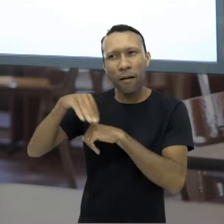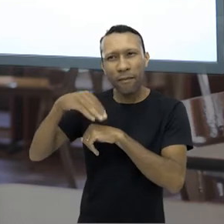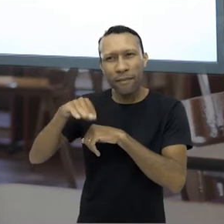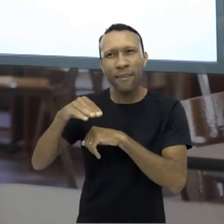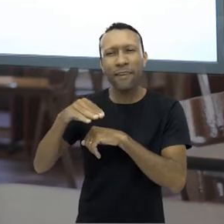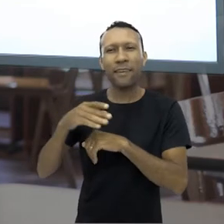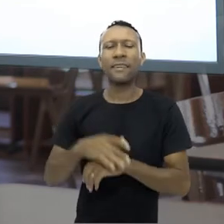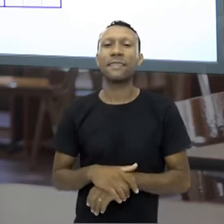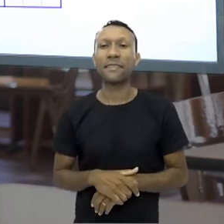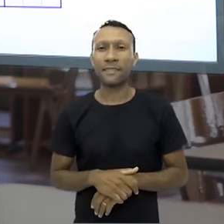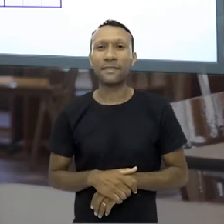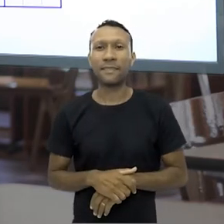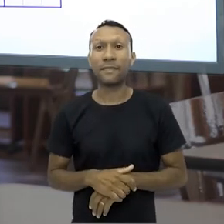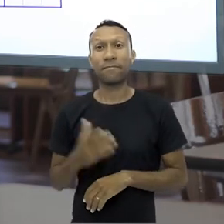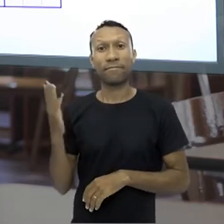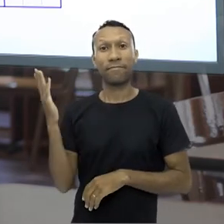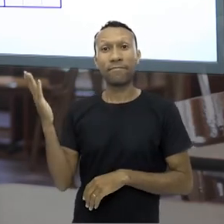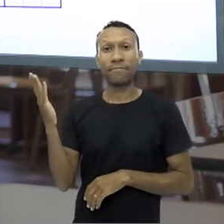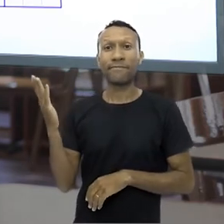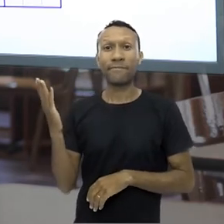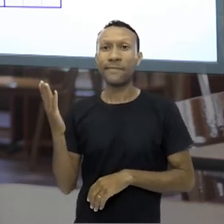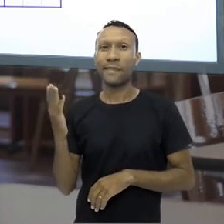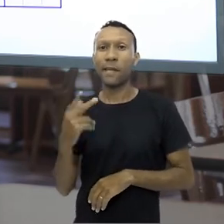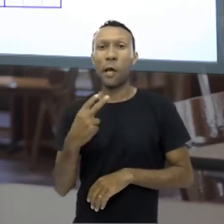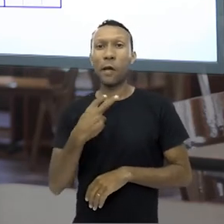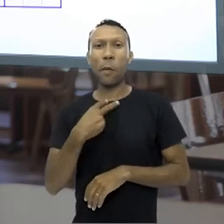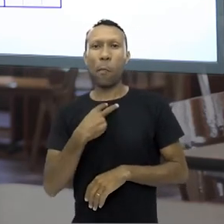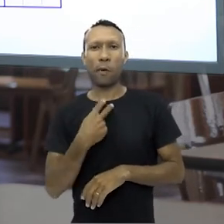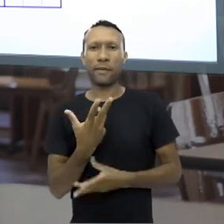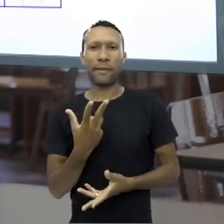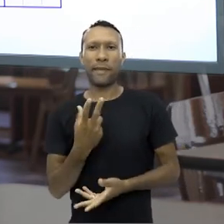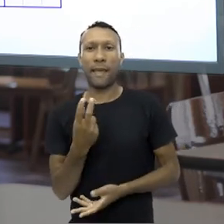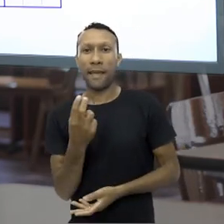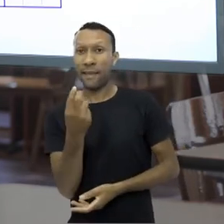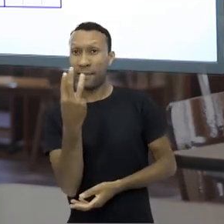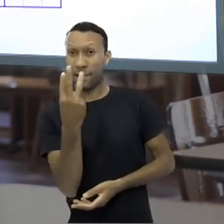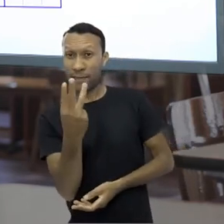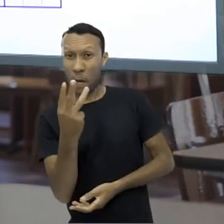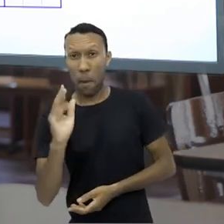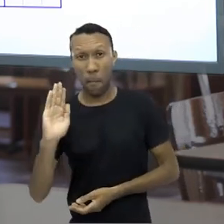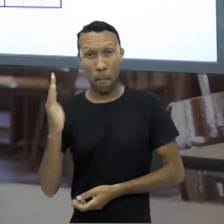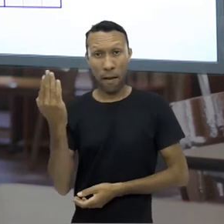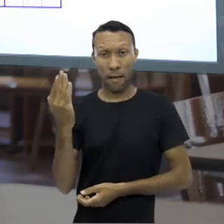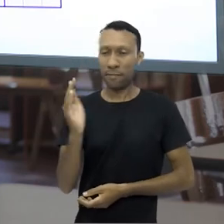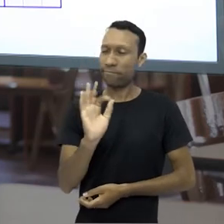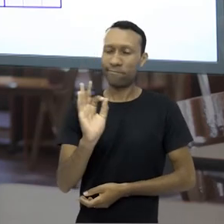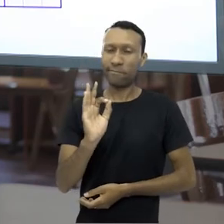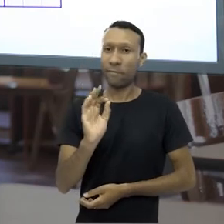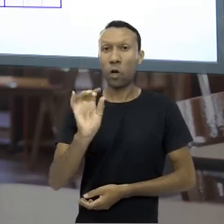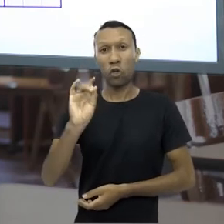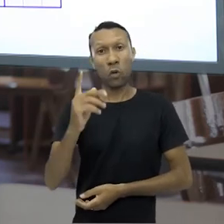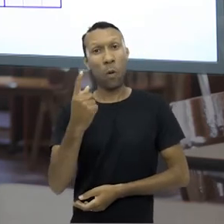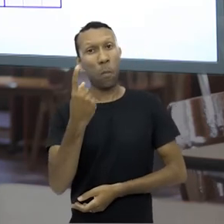2 quartos, 1 banheiro, tá bom? Então, meu desenho não pode ter, por exemplo, 3 banheiros, se a minha instrução é 1 banheiro, tá certo?